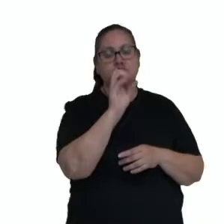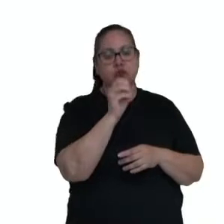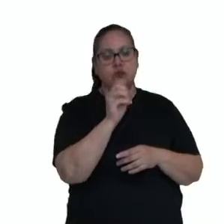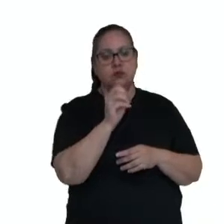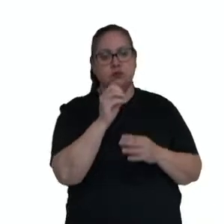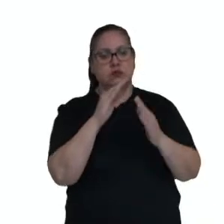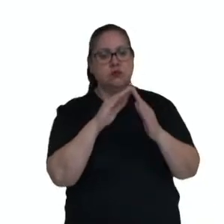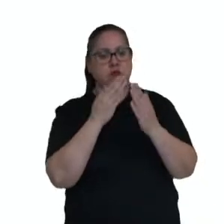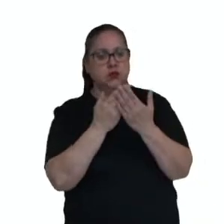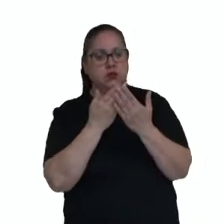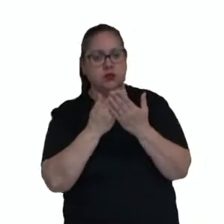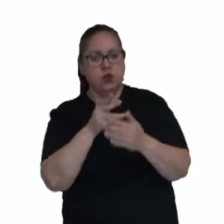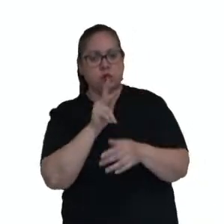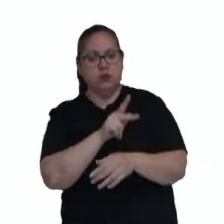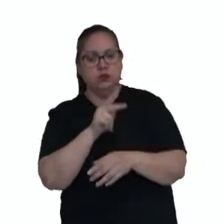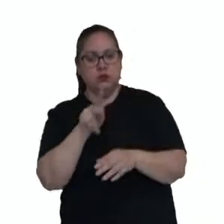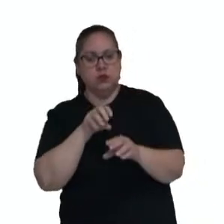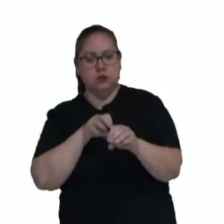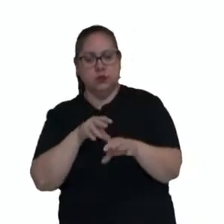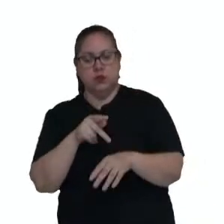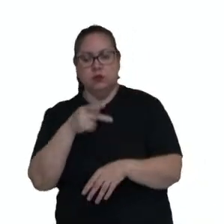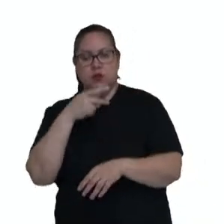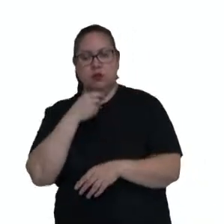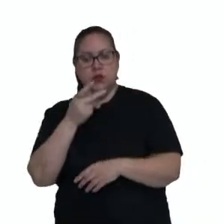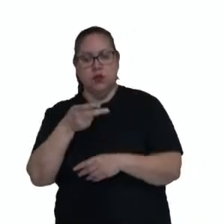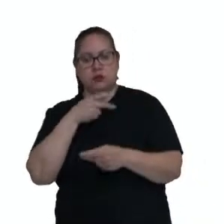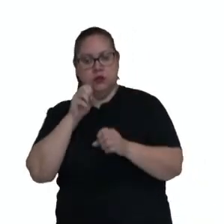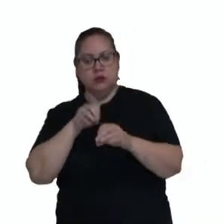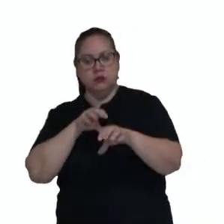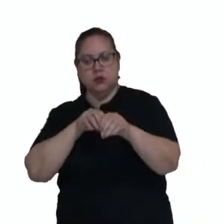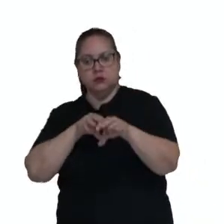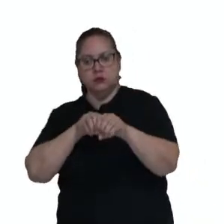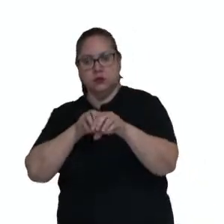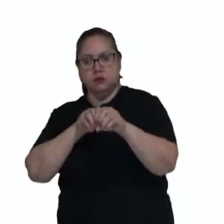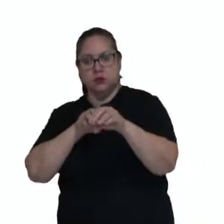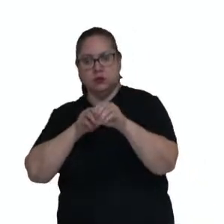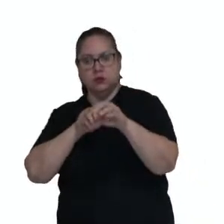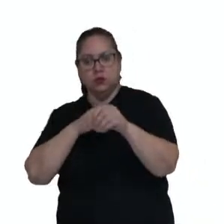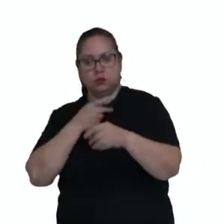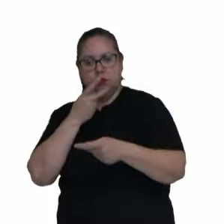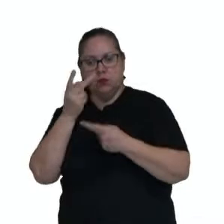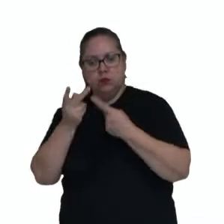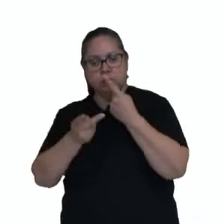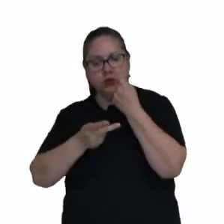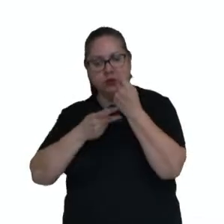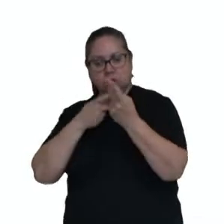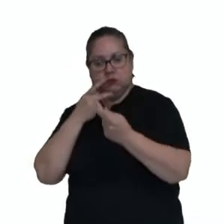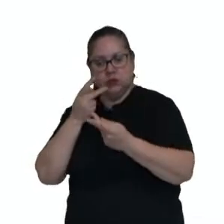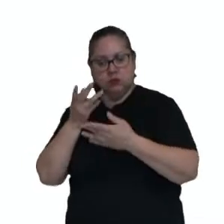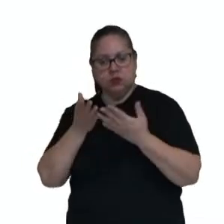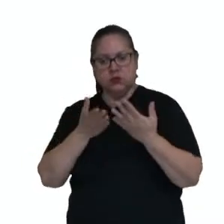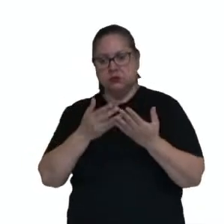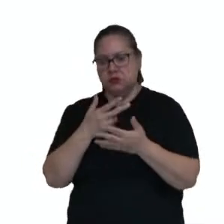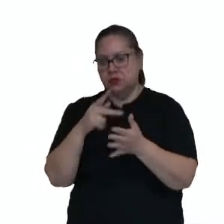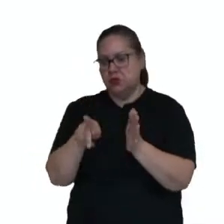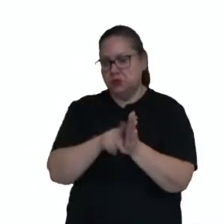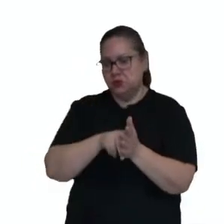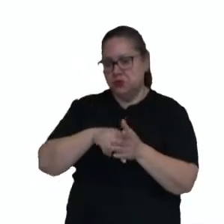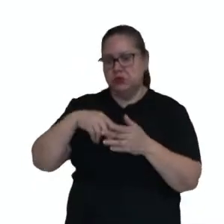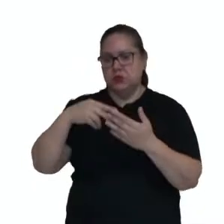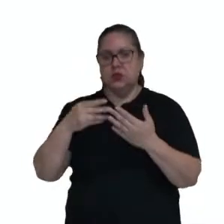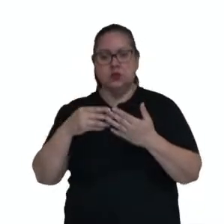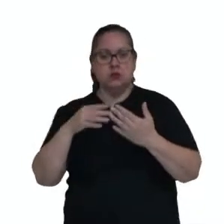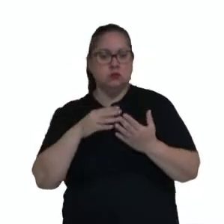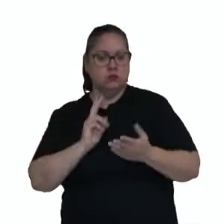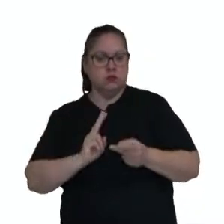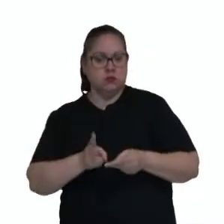e o mestre detinha a palavra, ensinava, comentava os clássicos, né? Uma aula